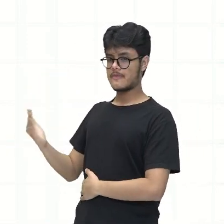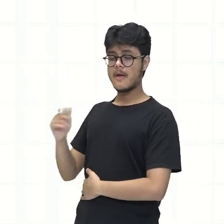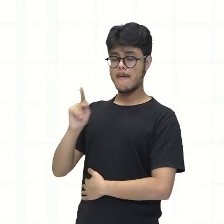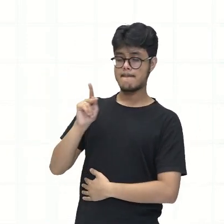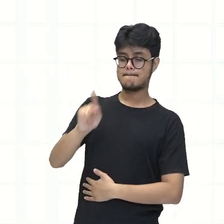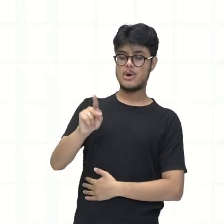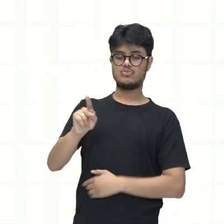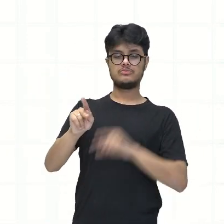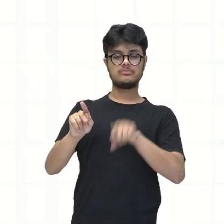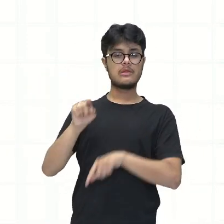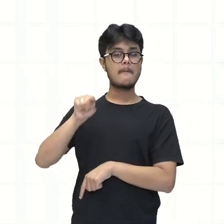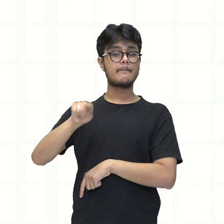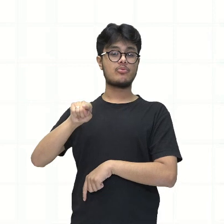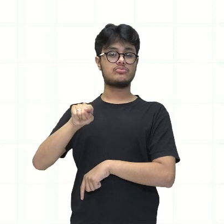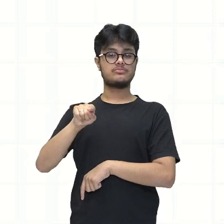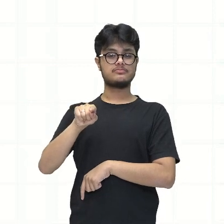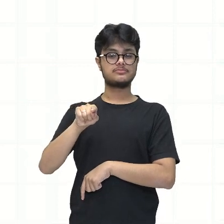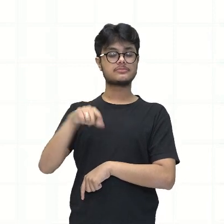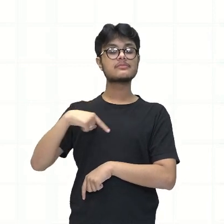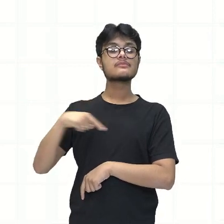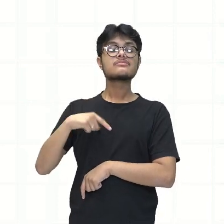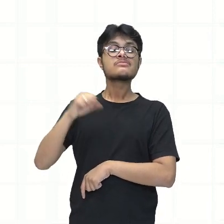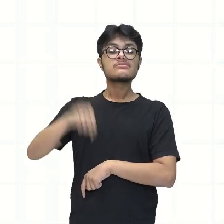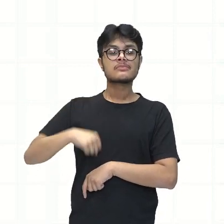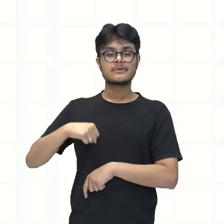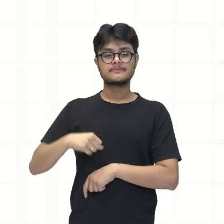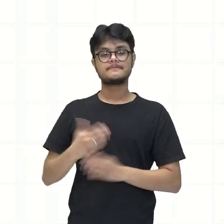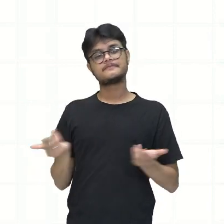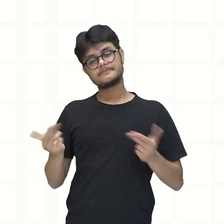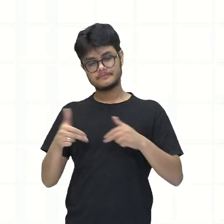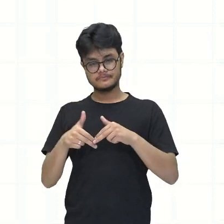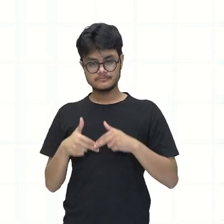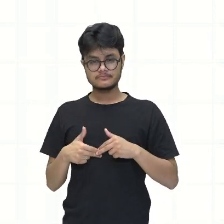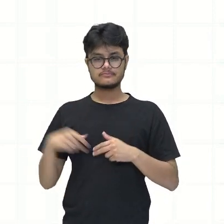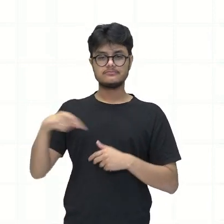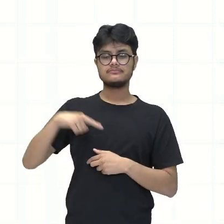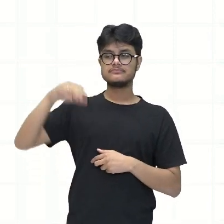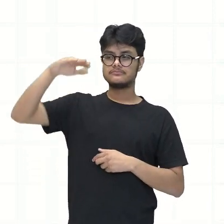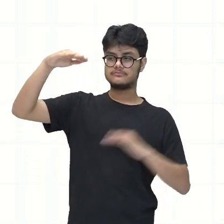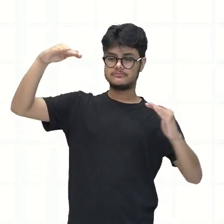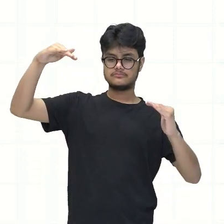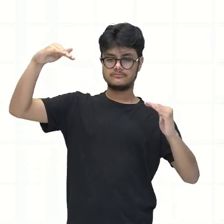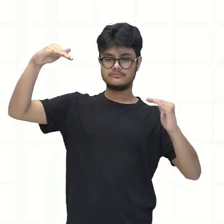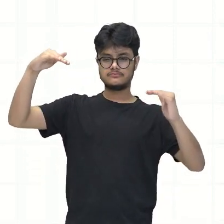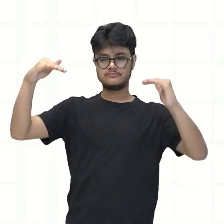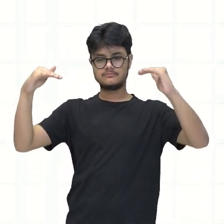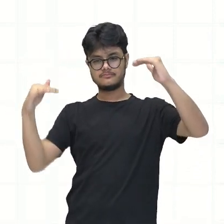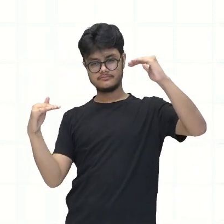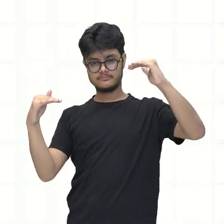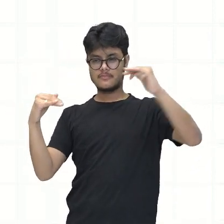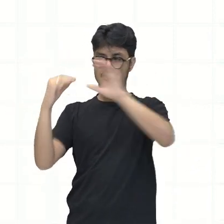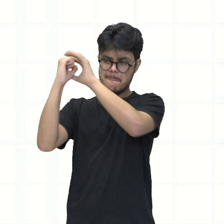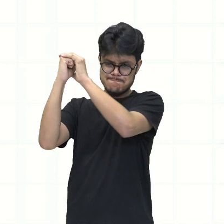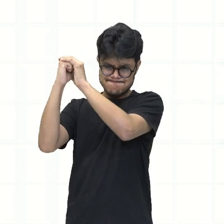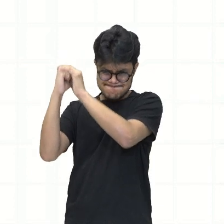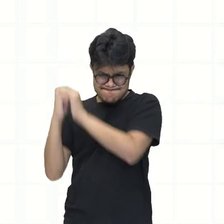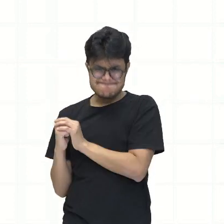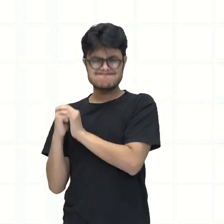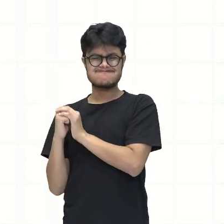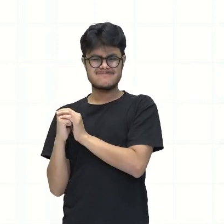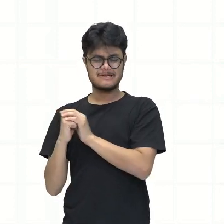ponto de apoio e aqui nós temos essa alavanca, que ela vai funcionar,